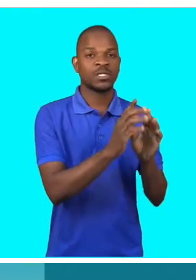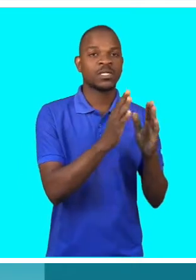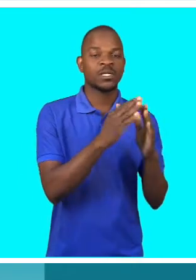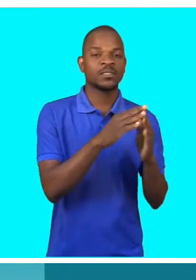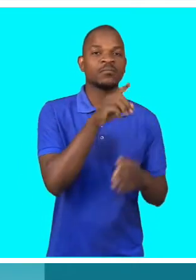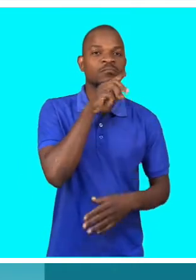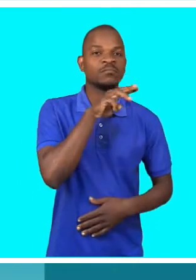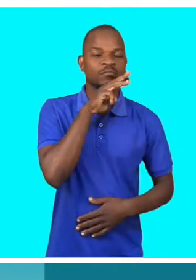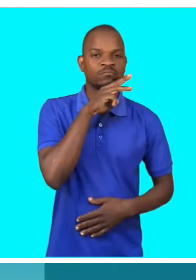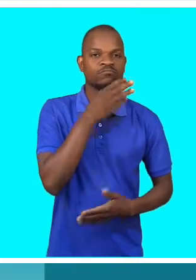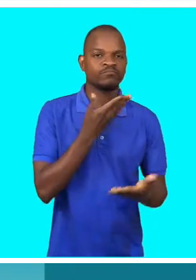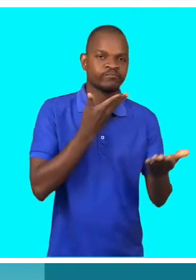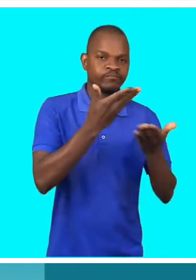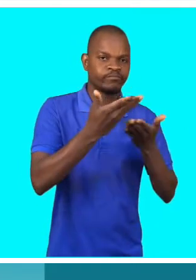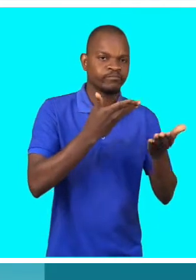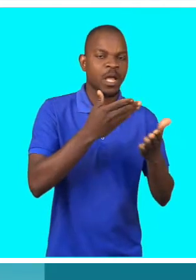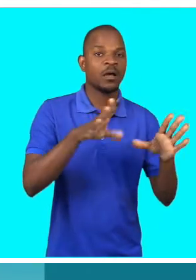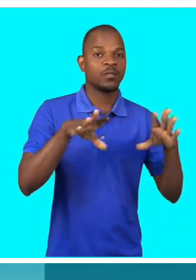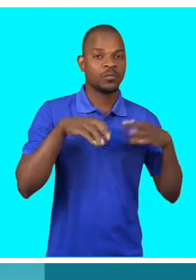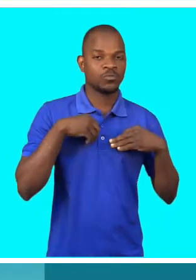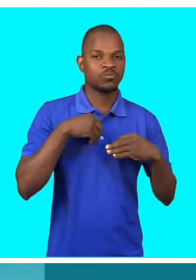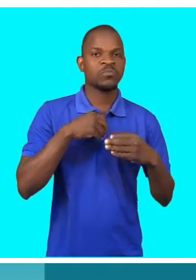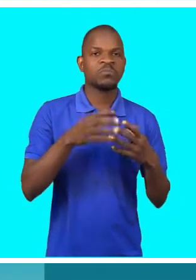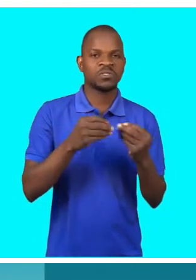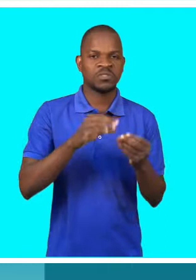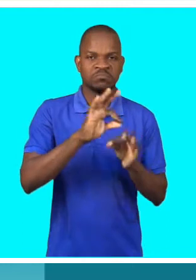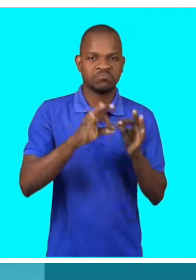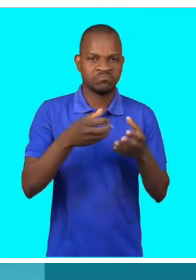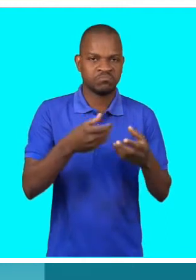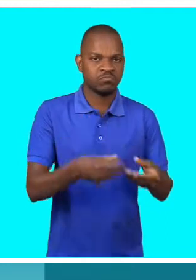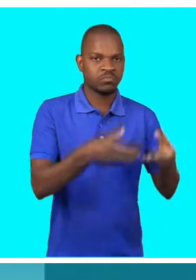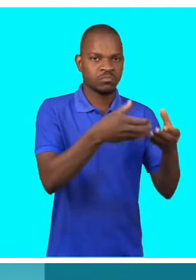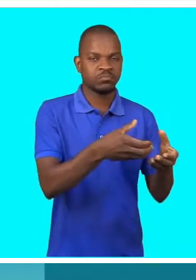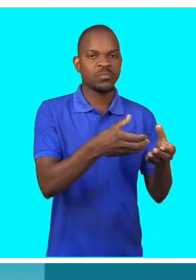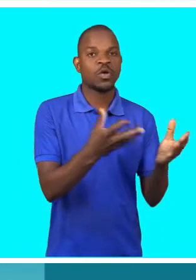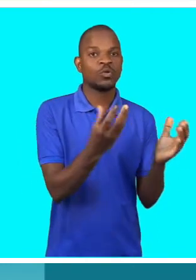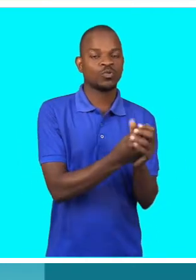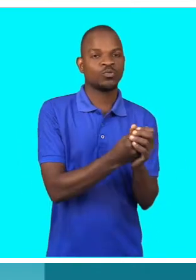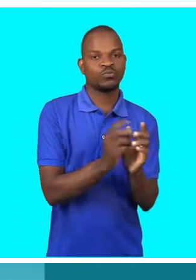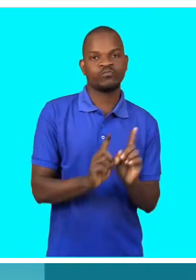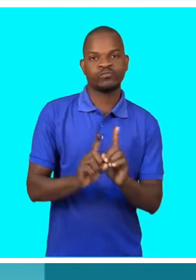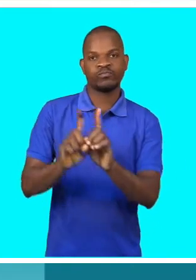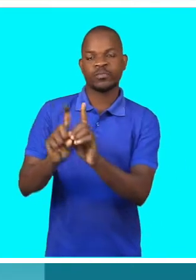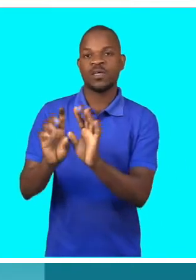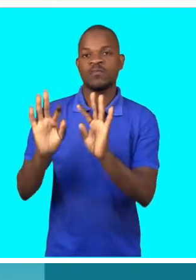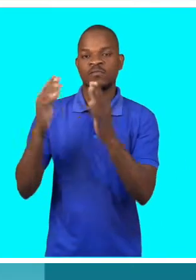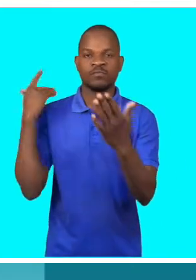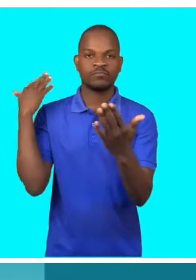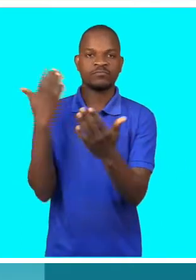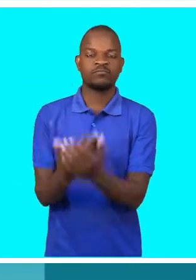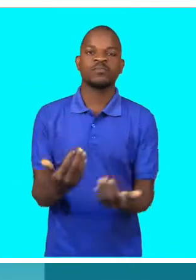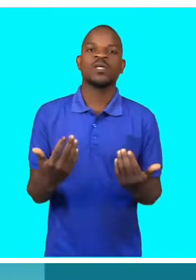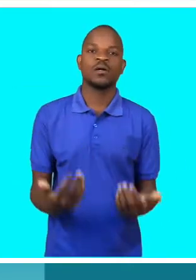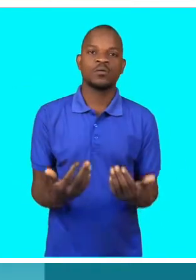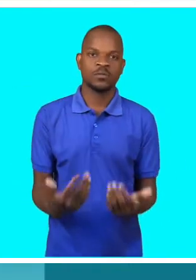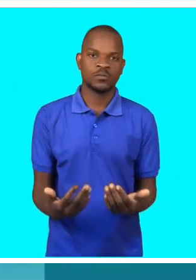e me engravidou. Logo que foi falar com meus pais, logo aceitou, logo que acabou de entregar todo